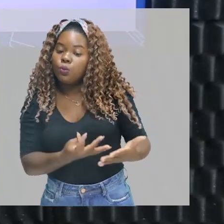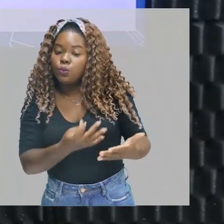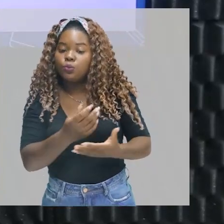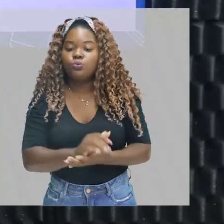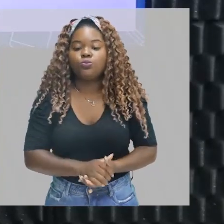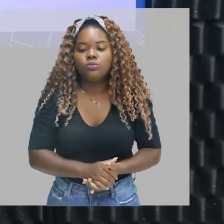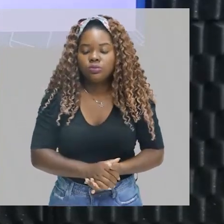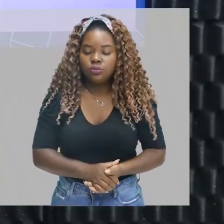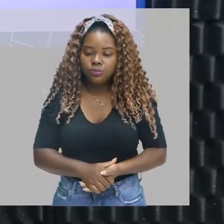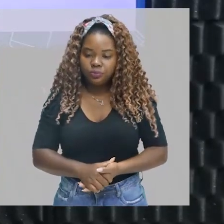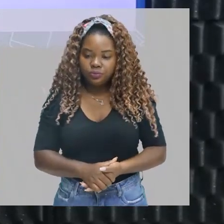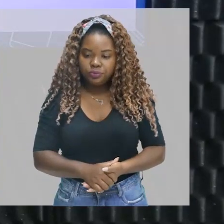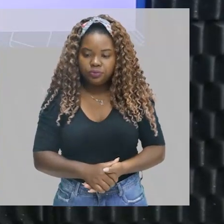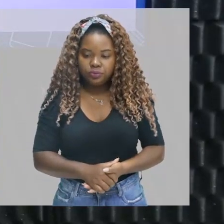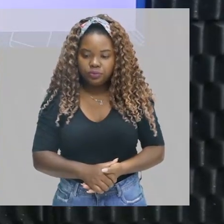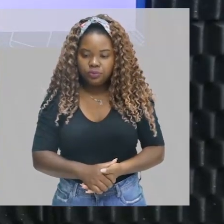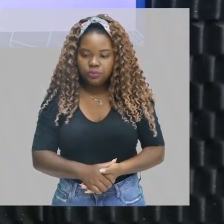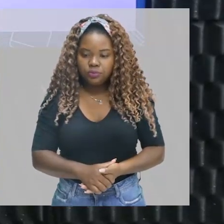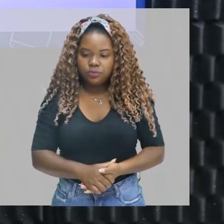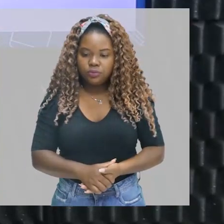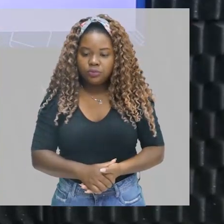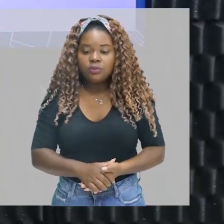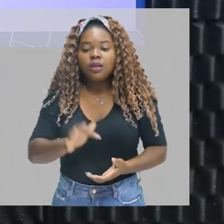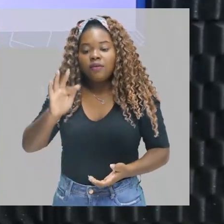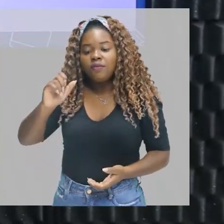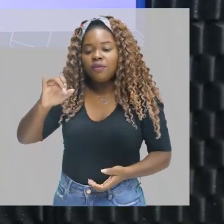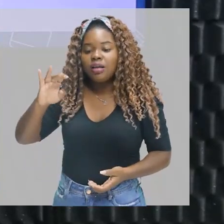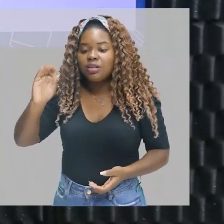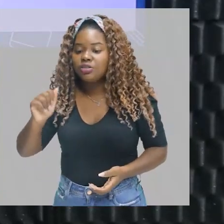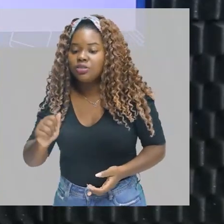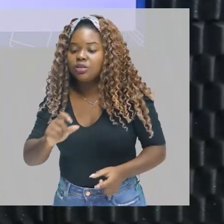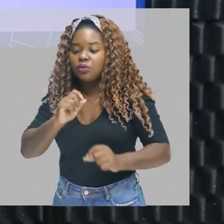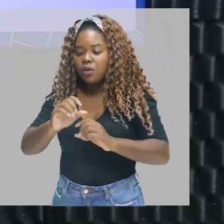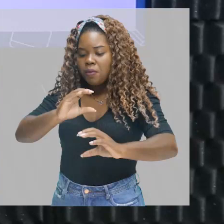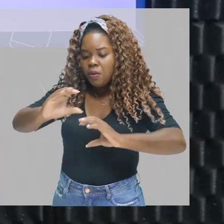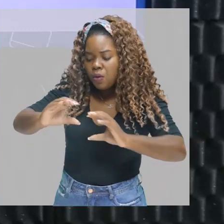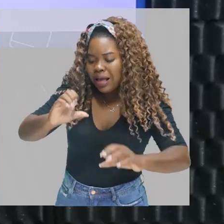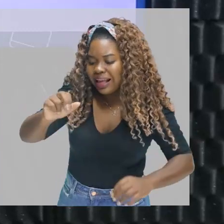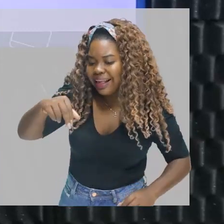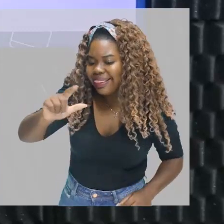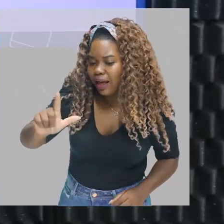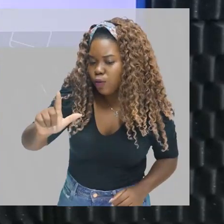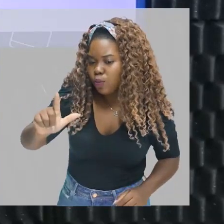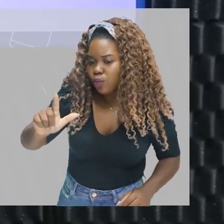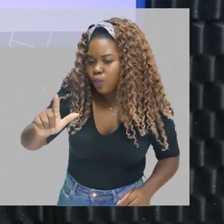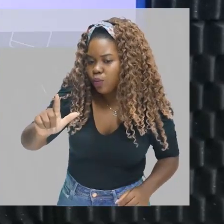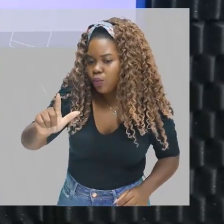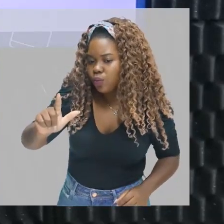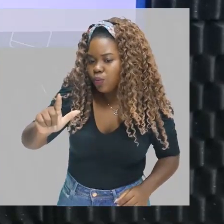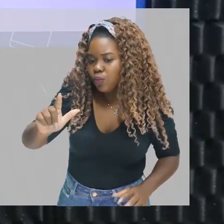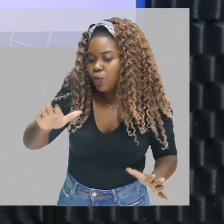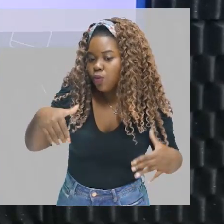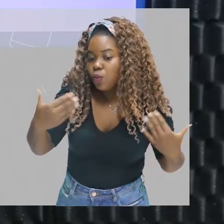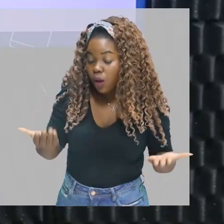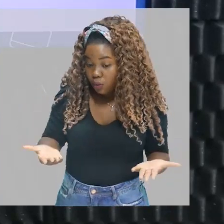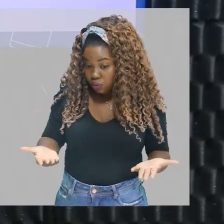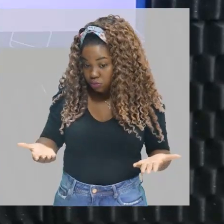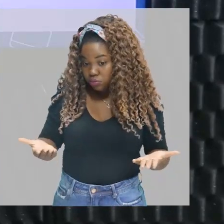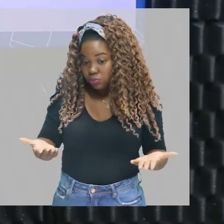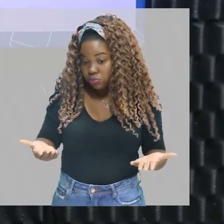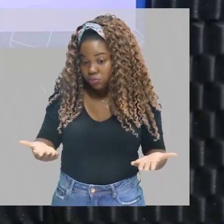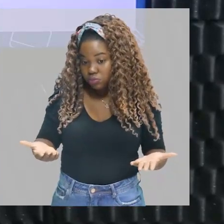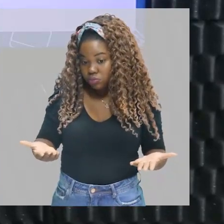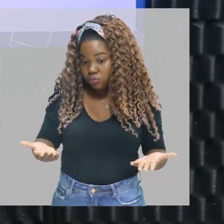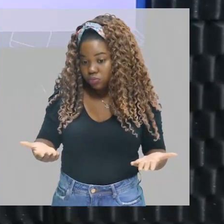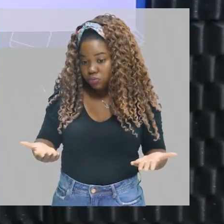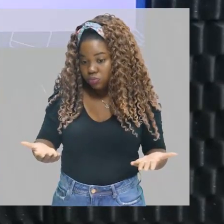centrada na mensagem. A função fática, ela está centrada no canal de comunicação. Qual o canal de comunicação que nós estamos